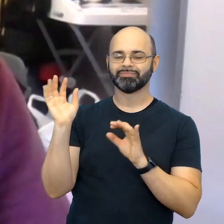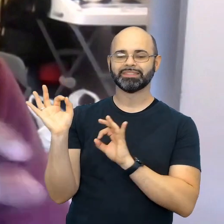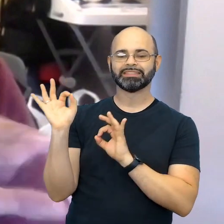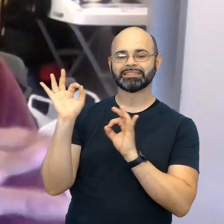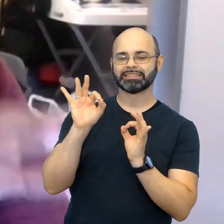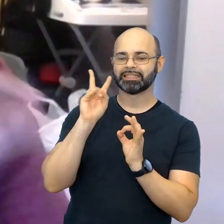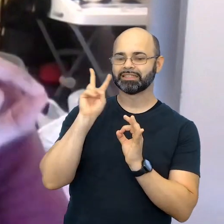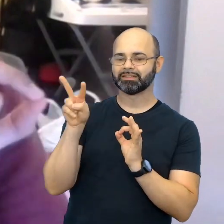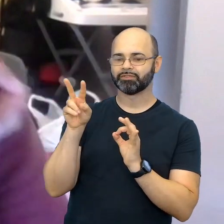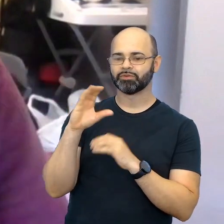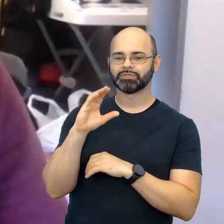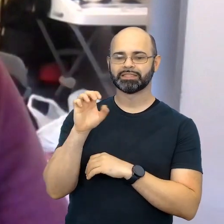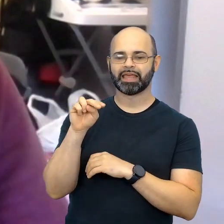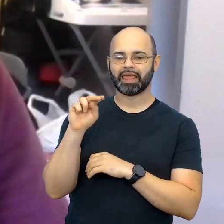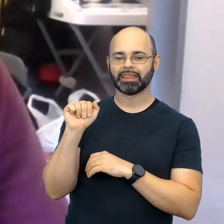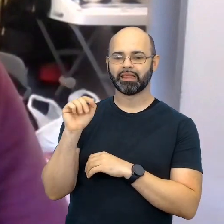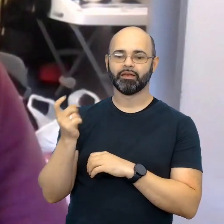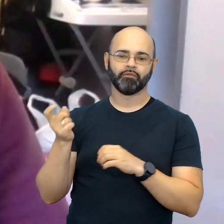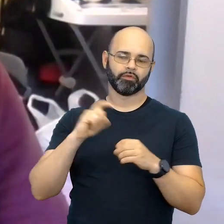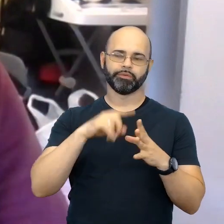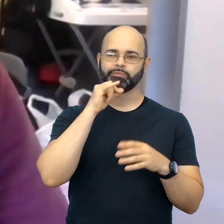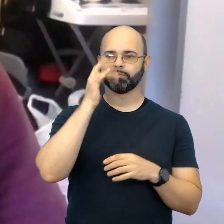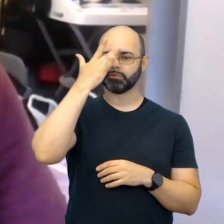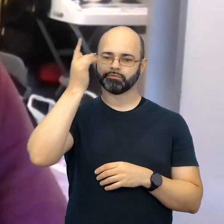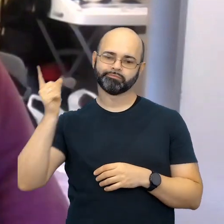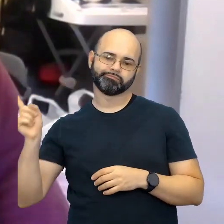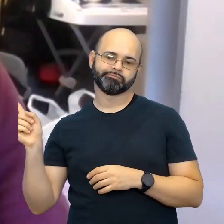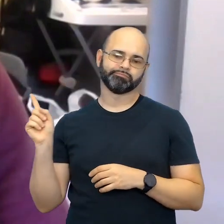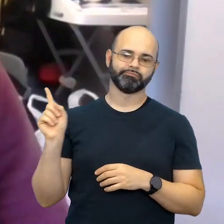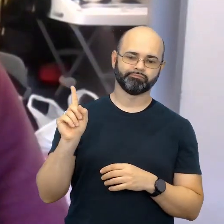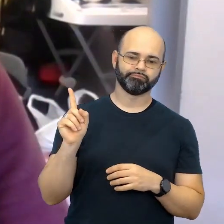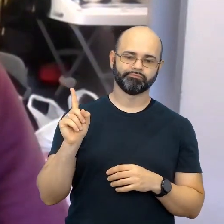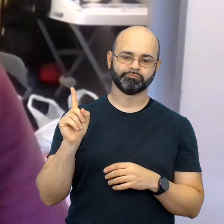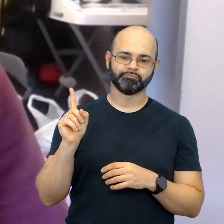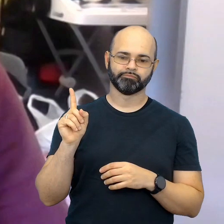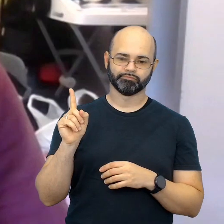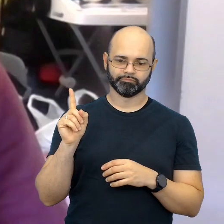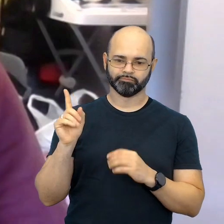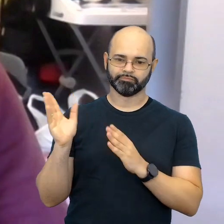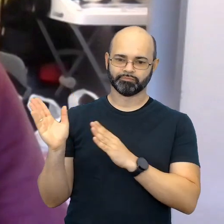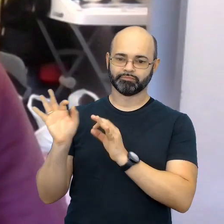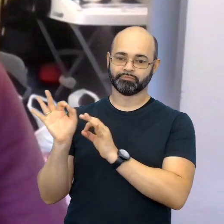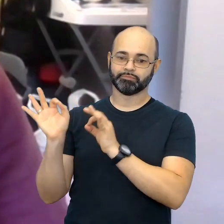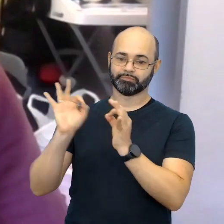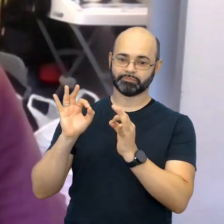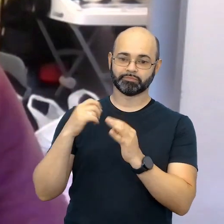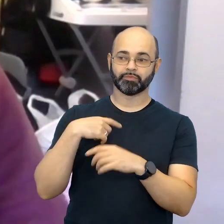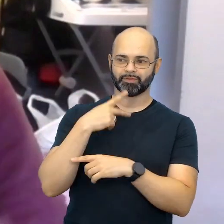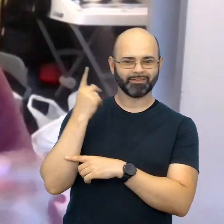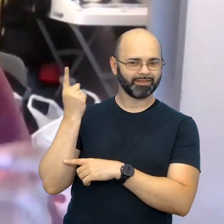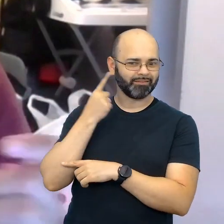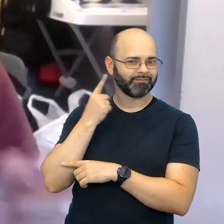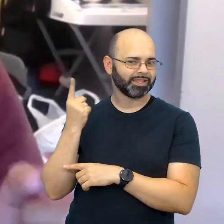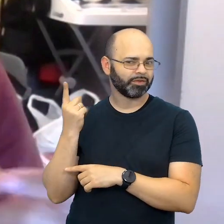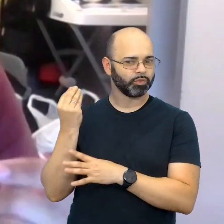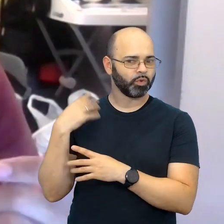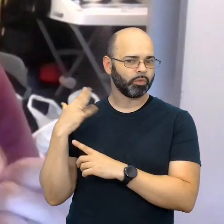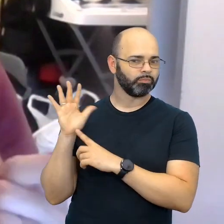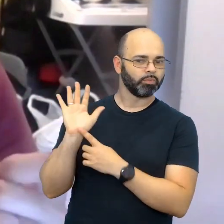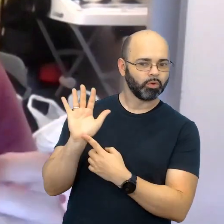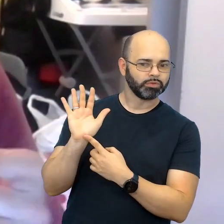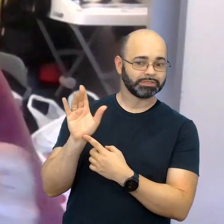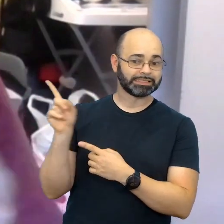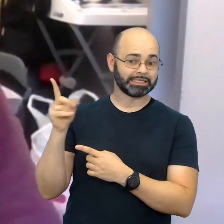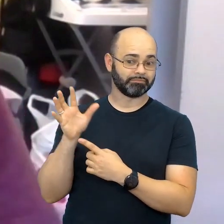tem algum momento que um personagem entra na cena e eu vou analisar esse momento da entrada do personagem. Eu preciso dar destaque para esse